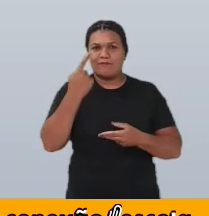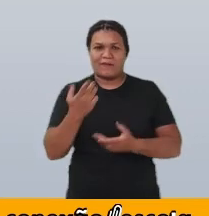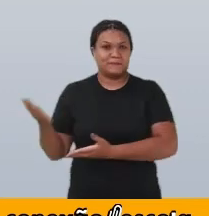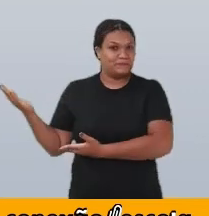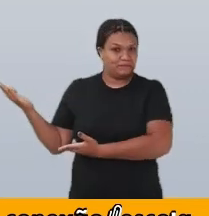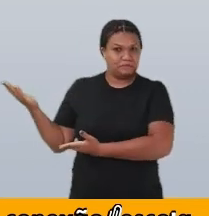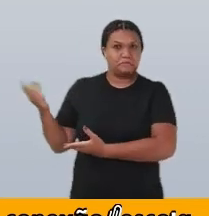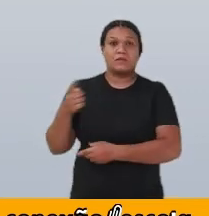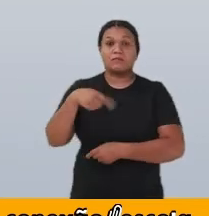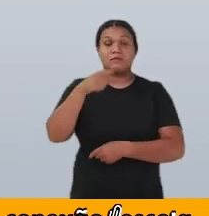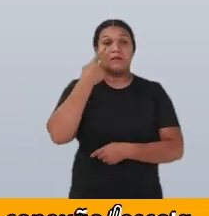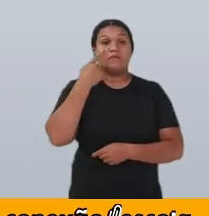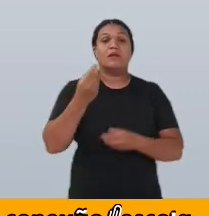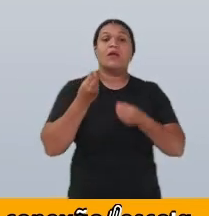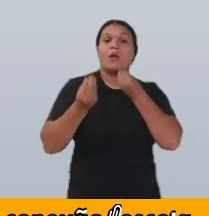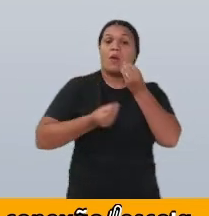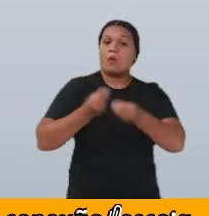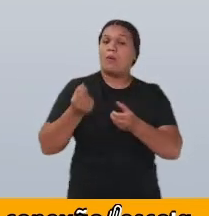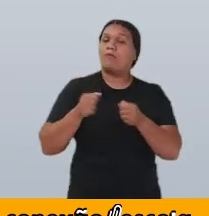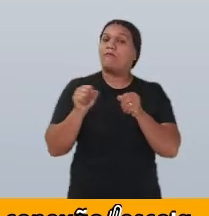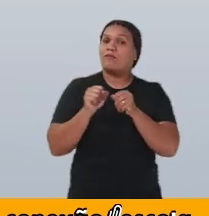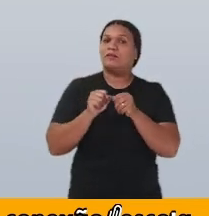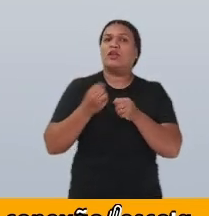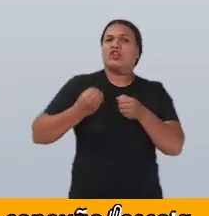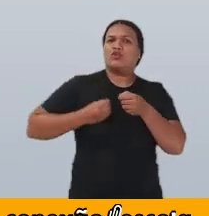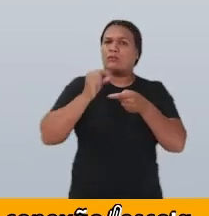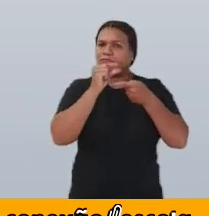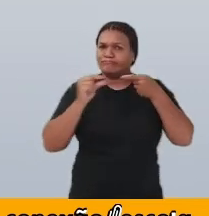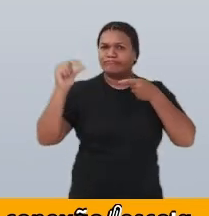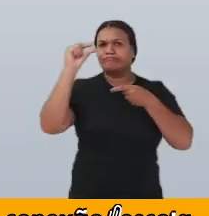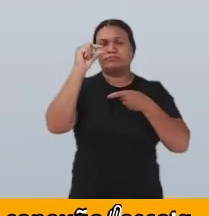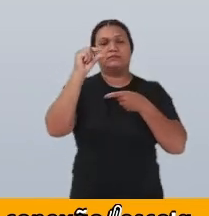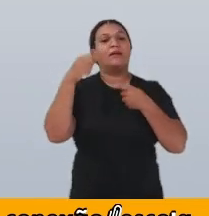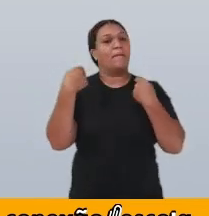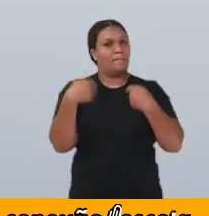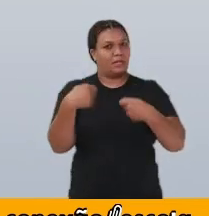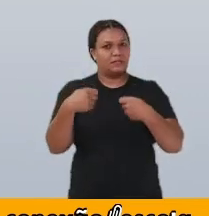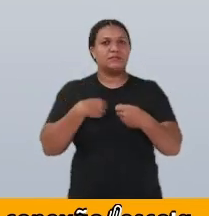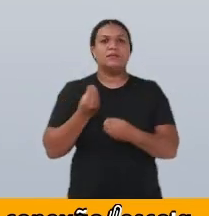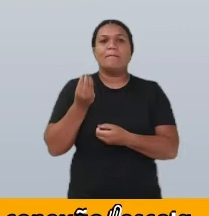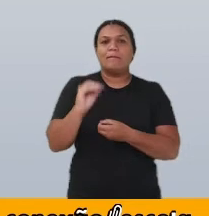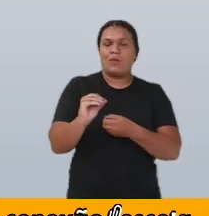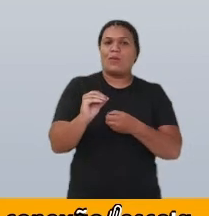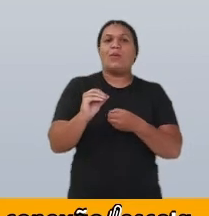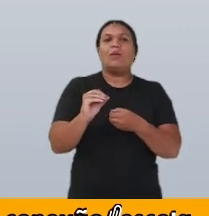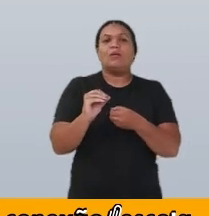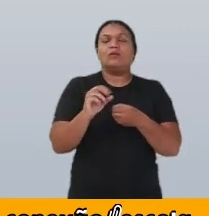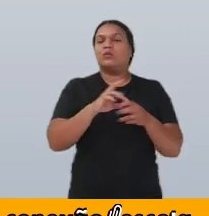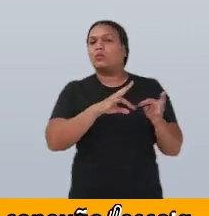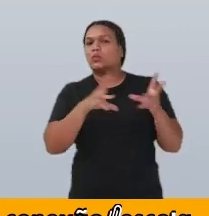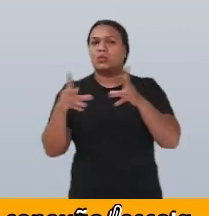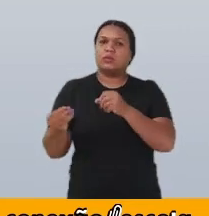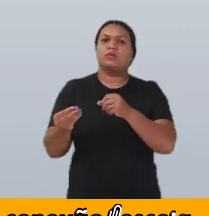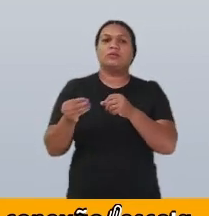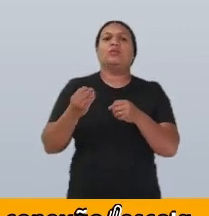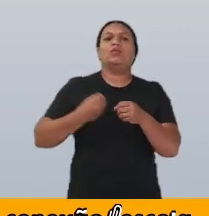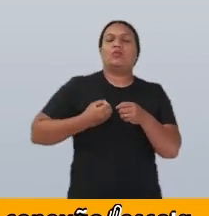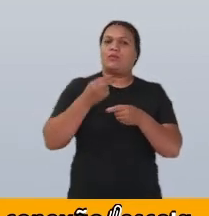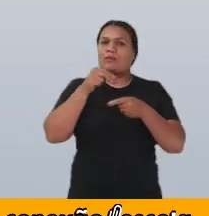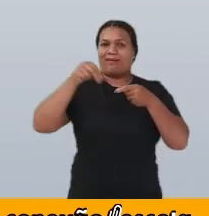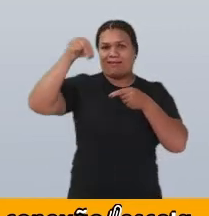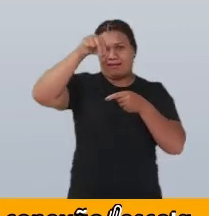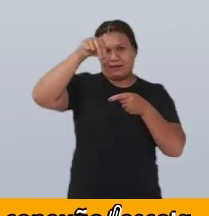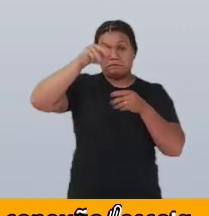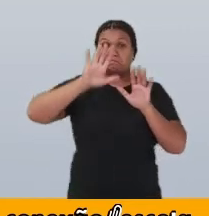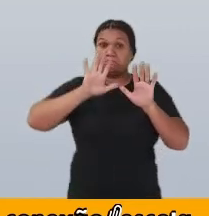de frações é feita elevando o numerador e o denominador ao expoente n. Então, se